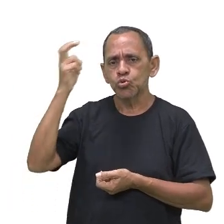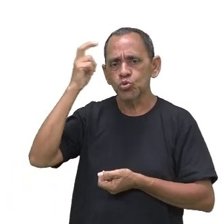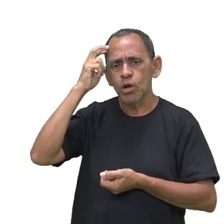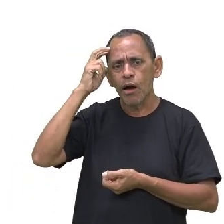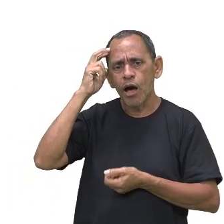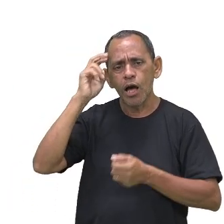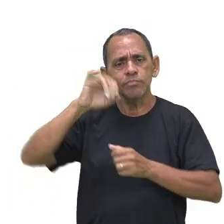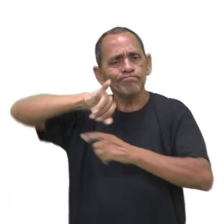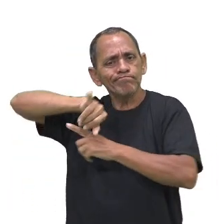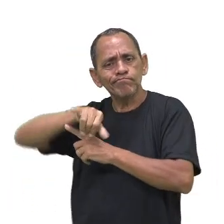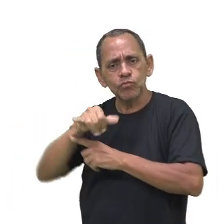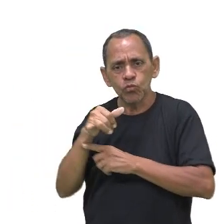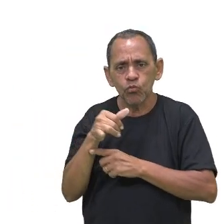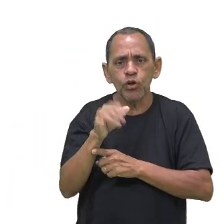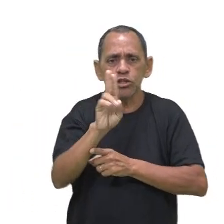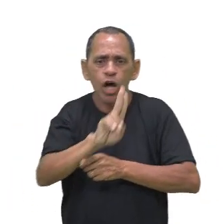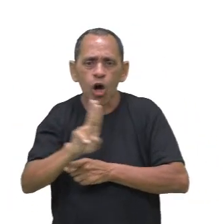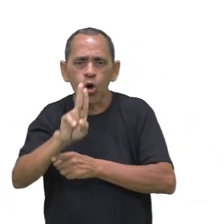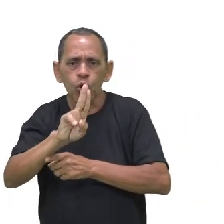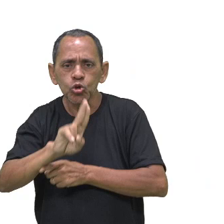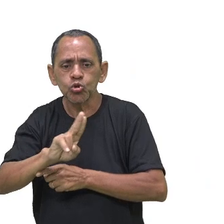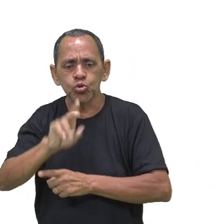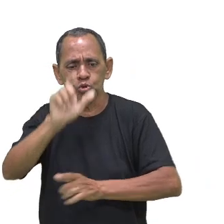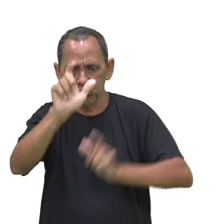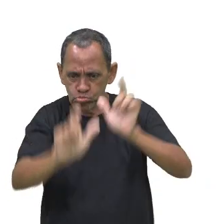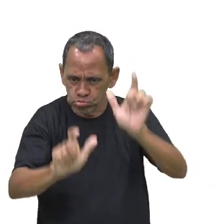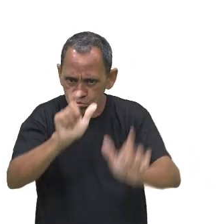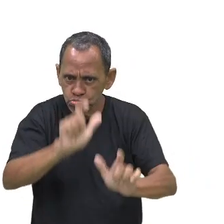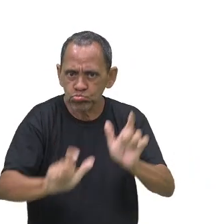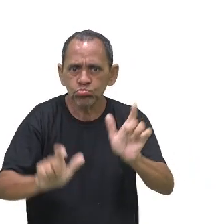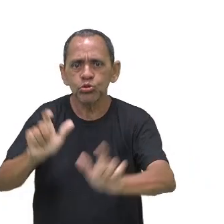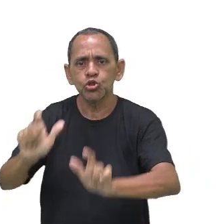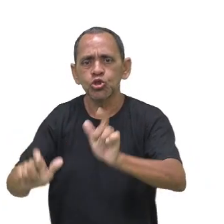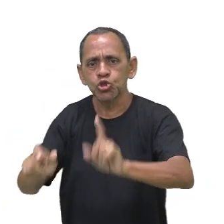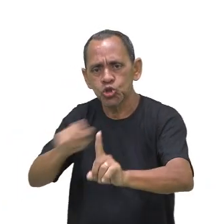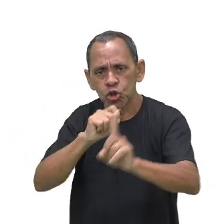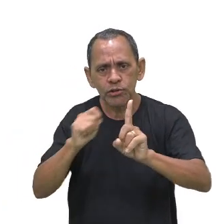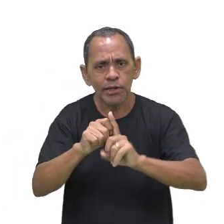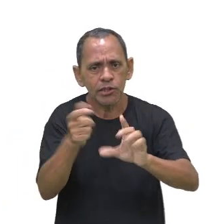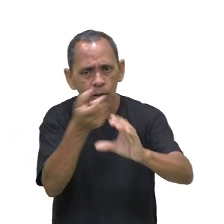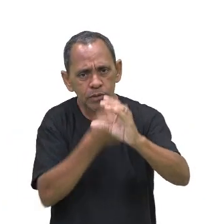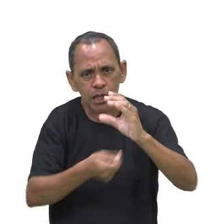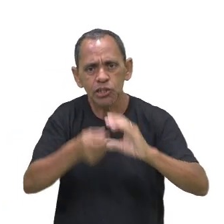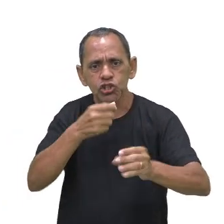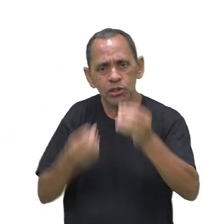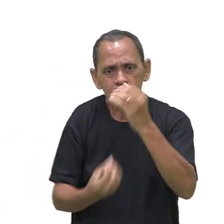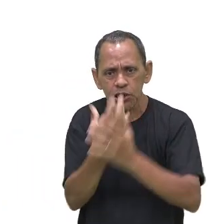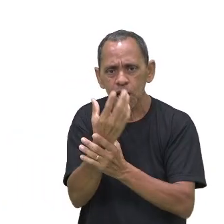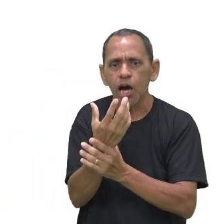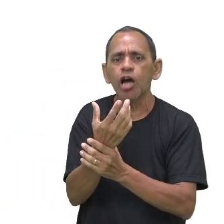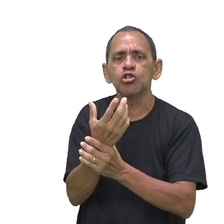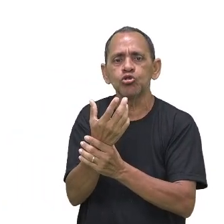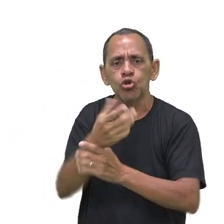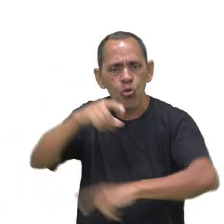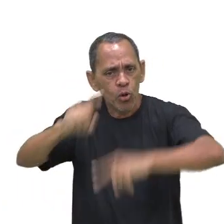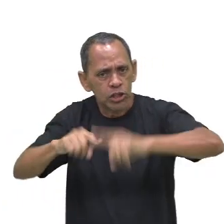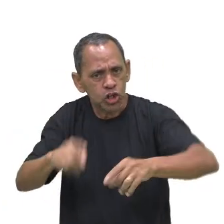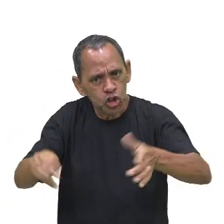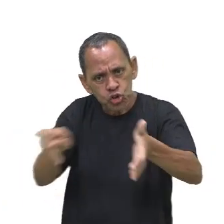sociais de consumo da sociedade capitalista, criando produtos culturais que